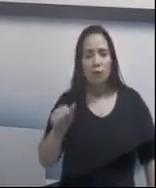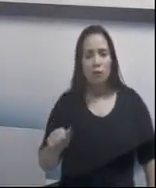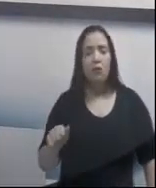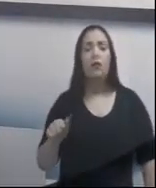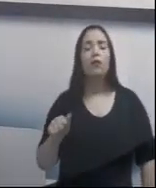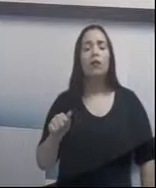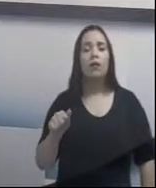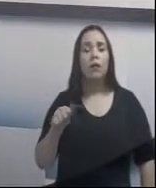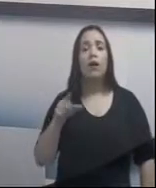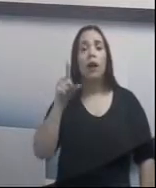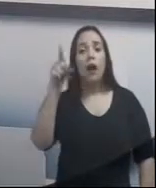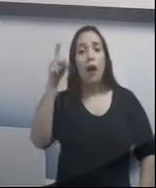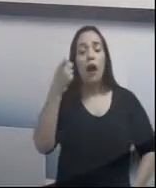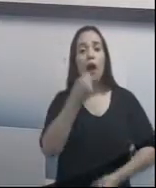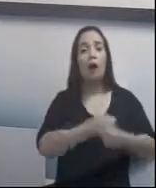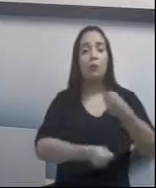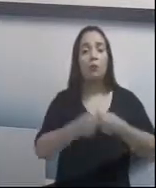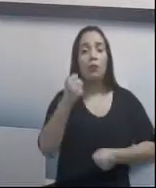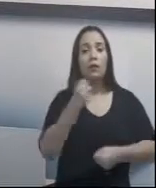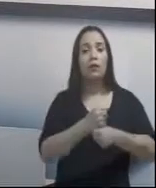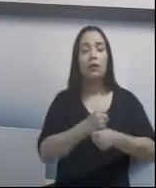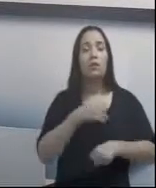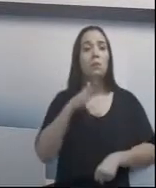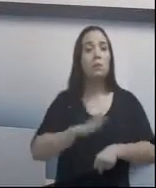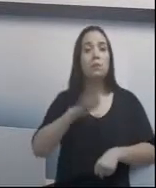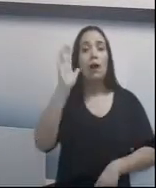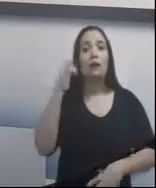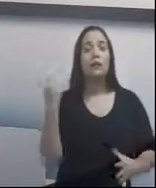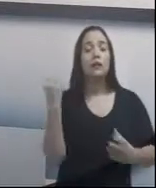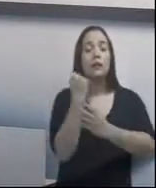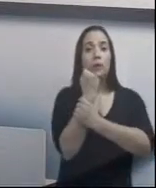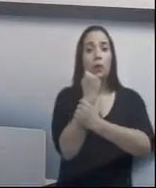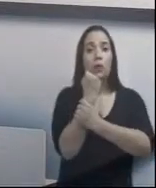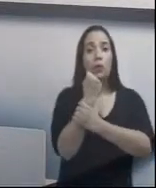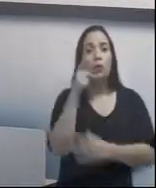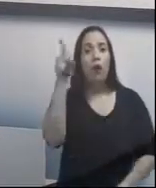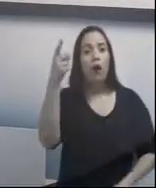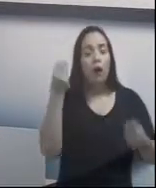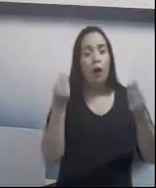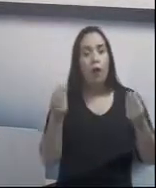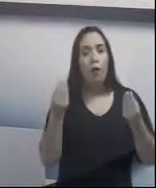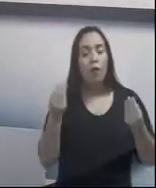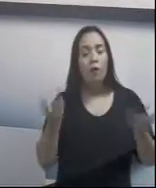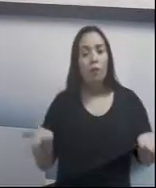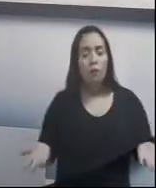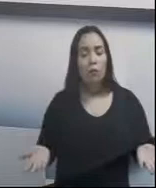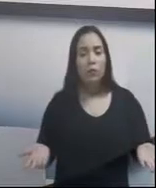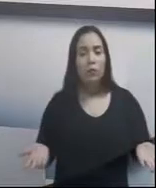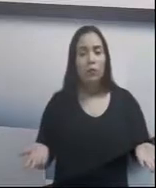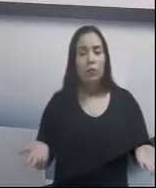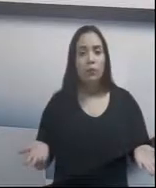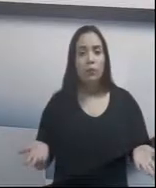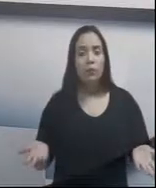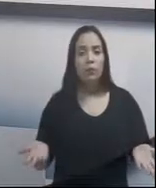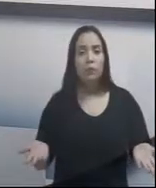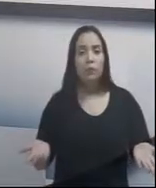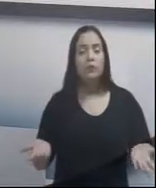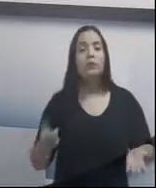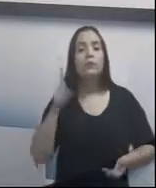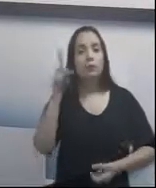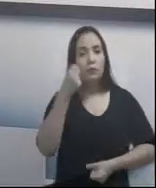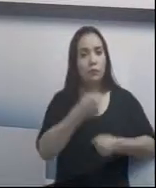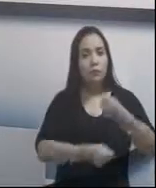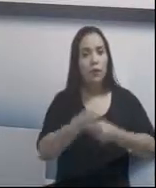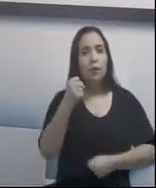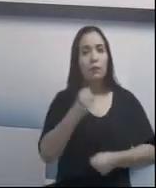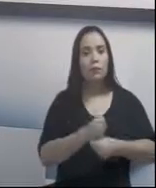foi considerada no ano passado a cidade mais segura dos Estados Unidos. Essa cidade foi considerada no ano passado a